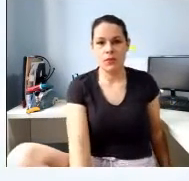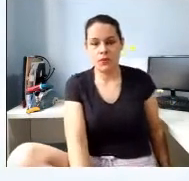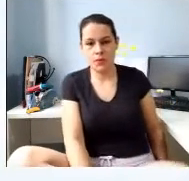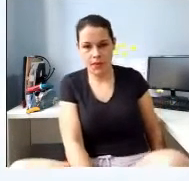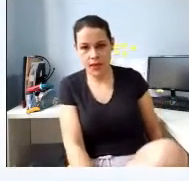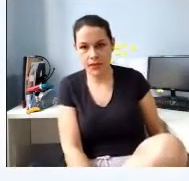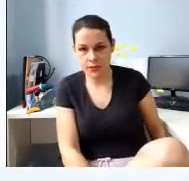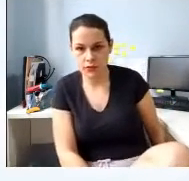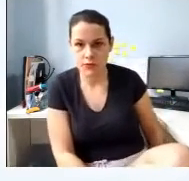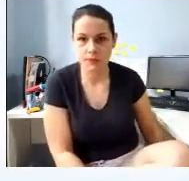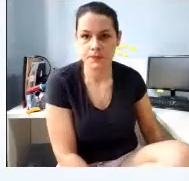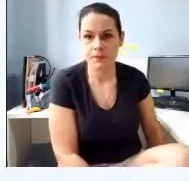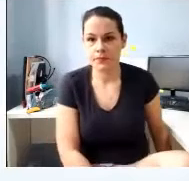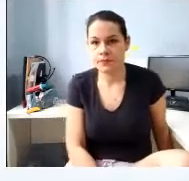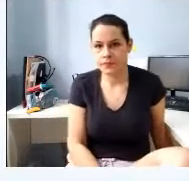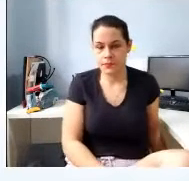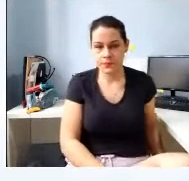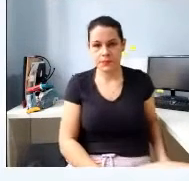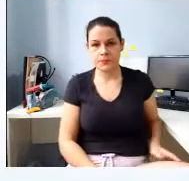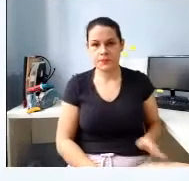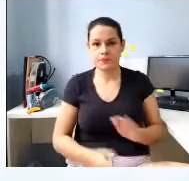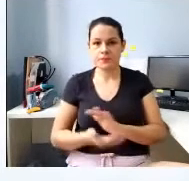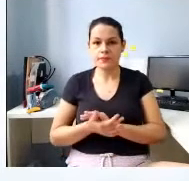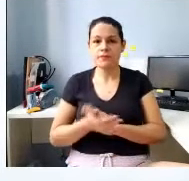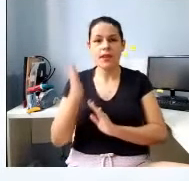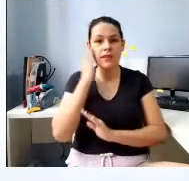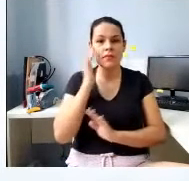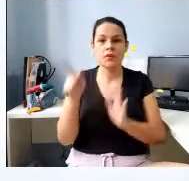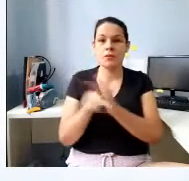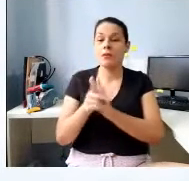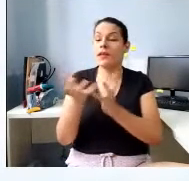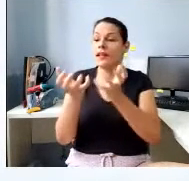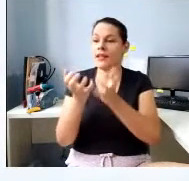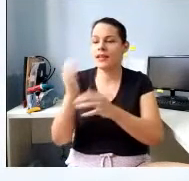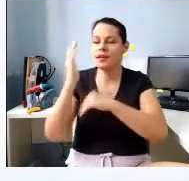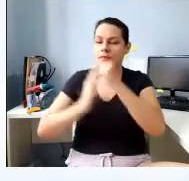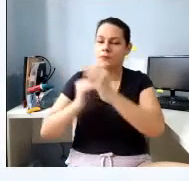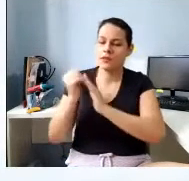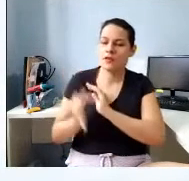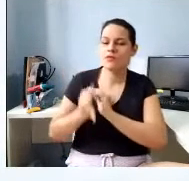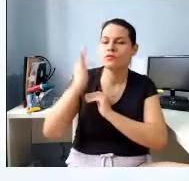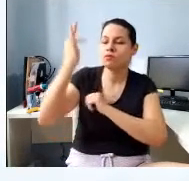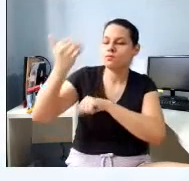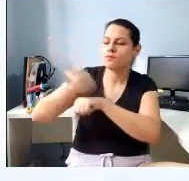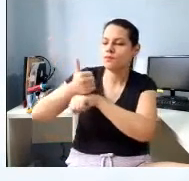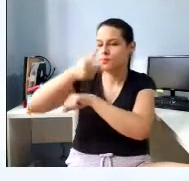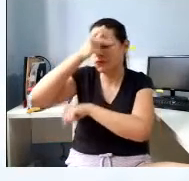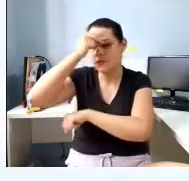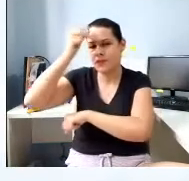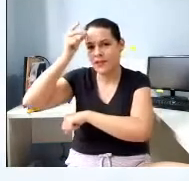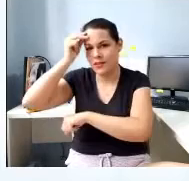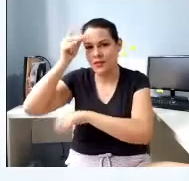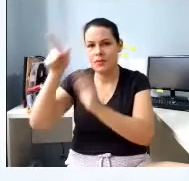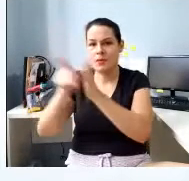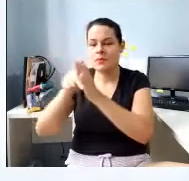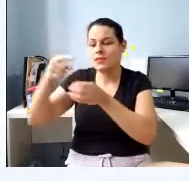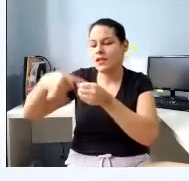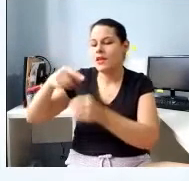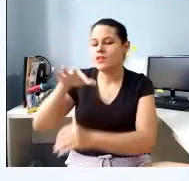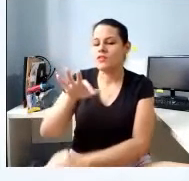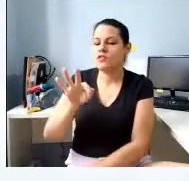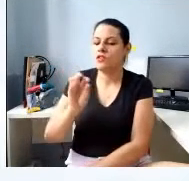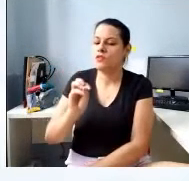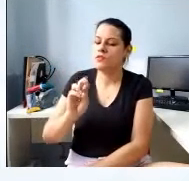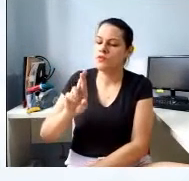sua condição de candidato a prefeito de Fortaleza. E eu acho que agora vai